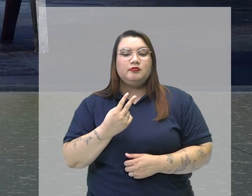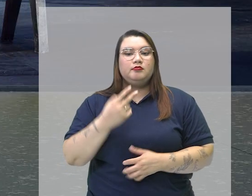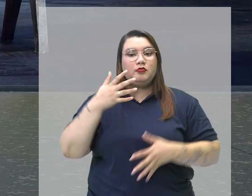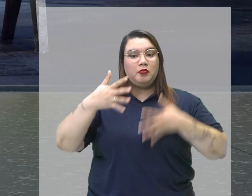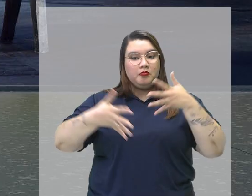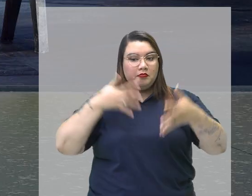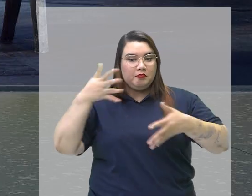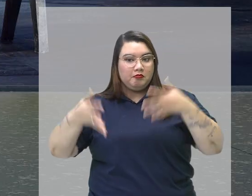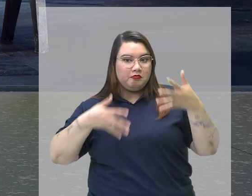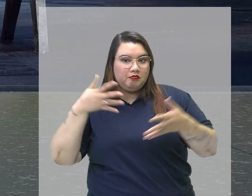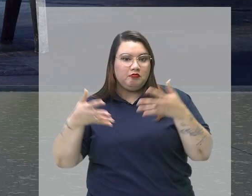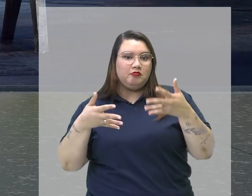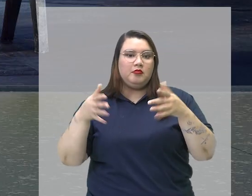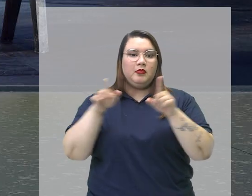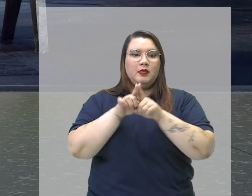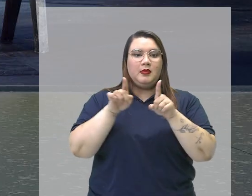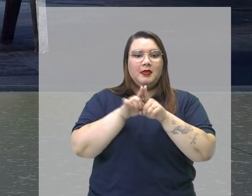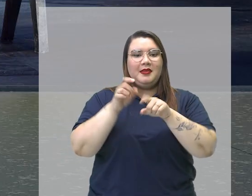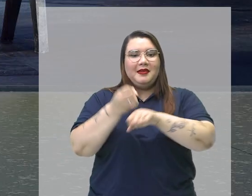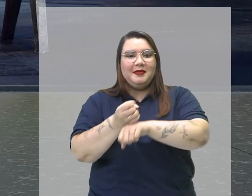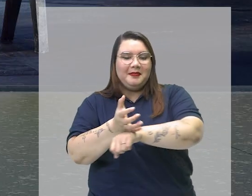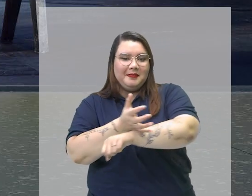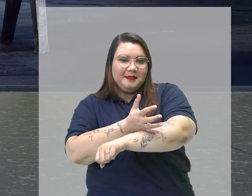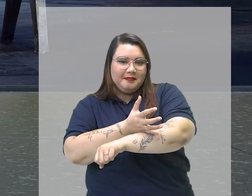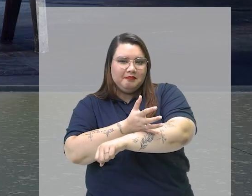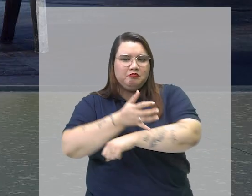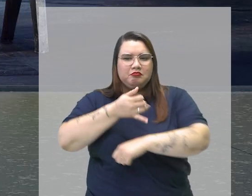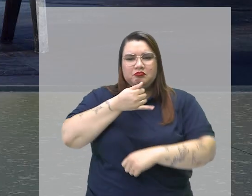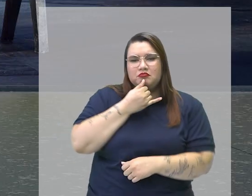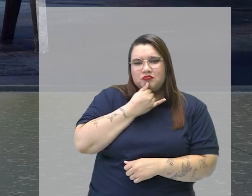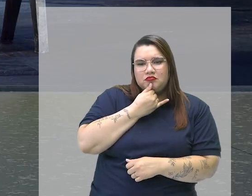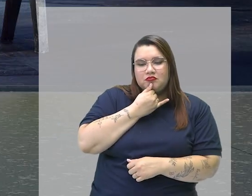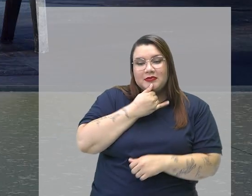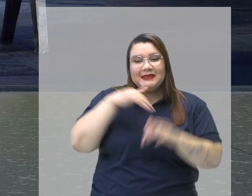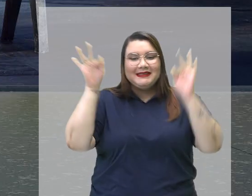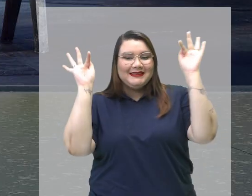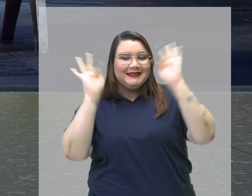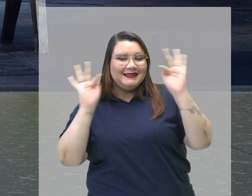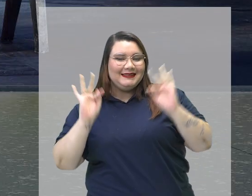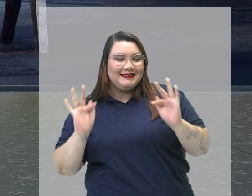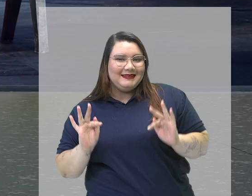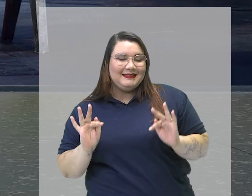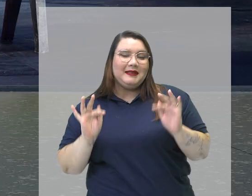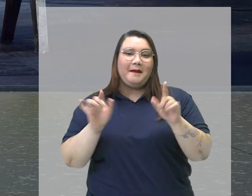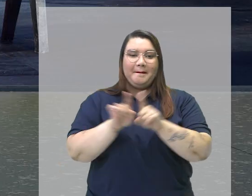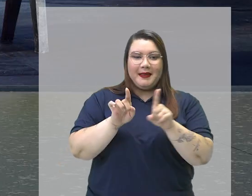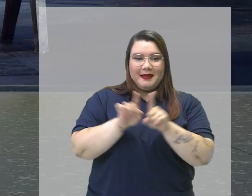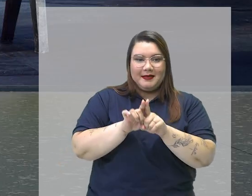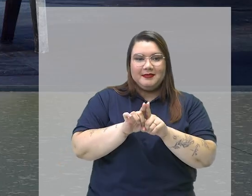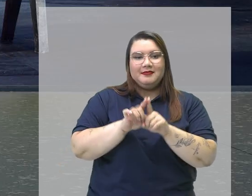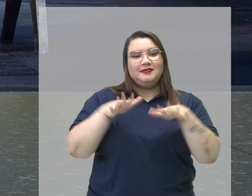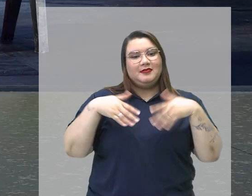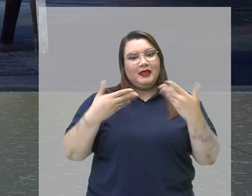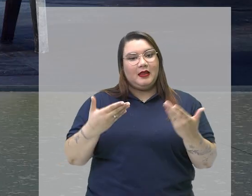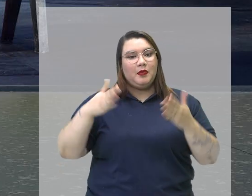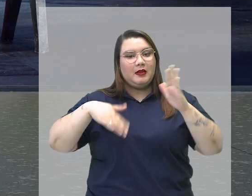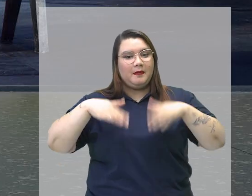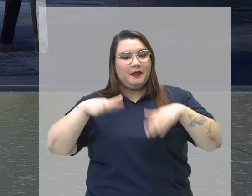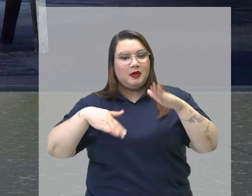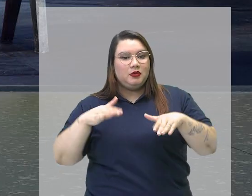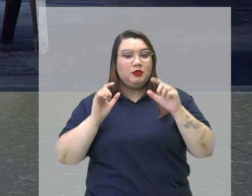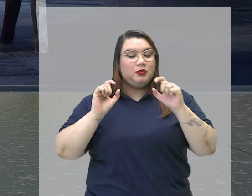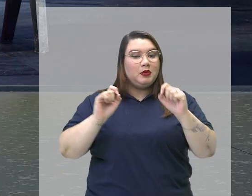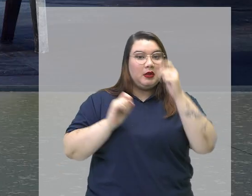voz, gesto e emoção. Pode ser de tristeza, de alegria, né? Então,